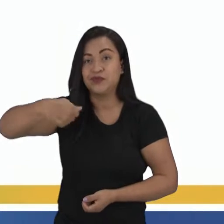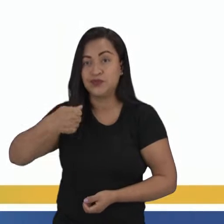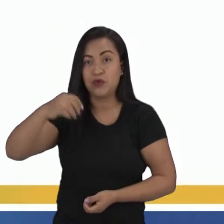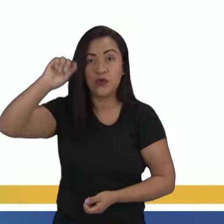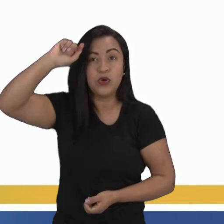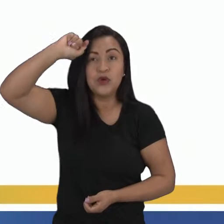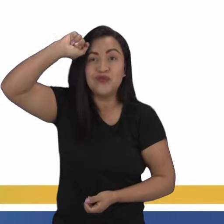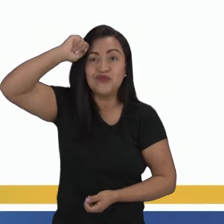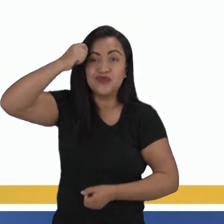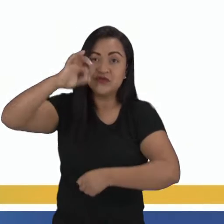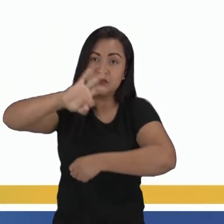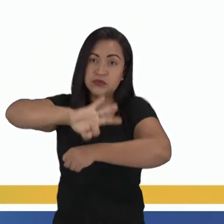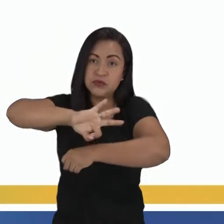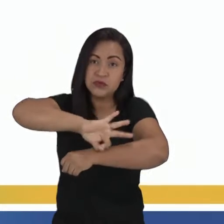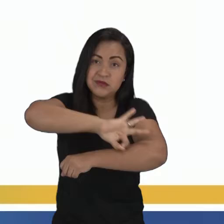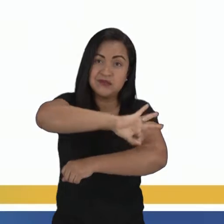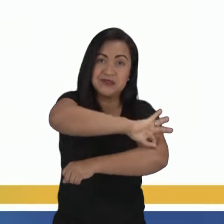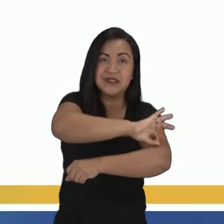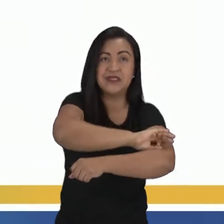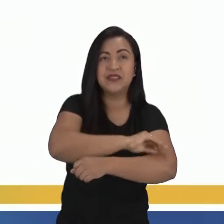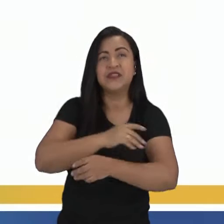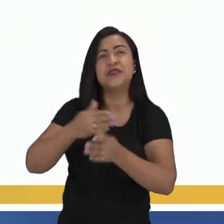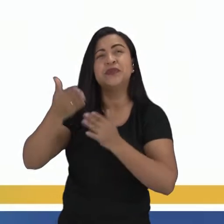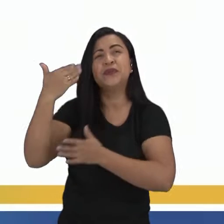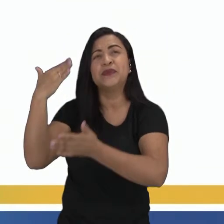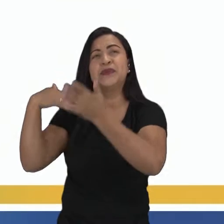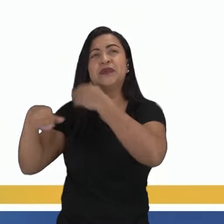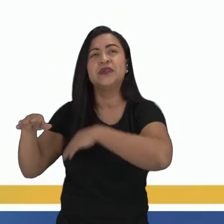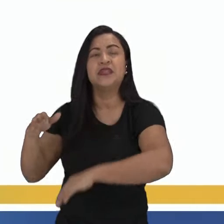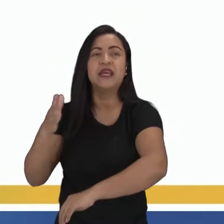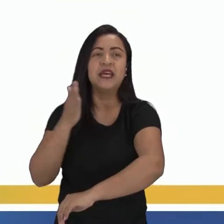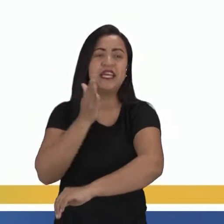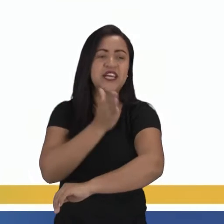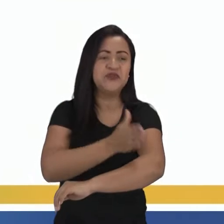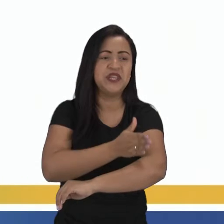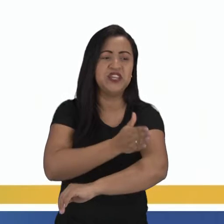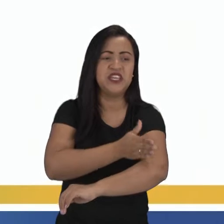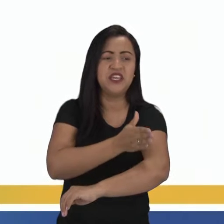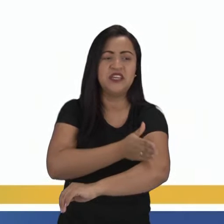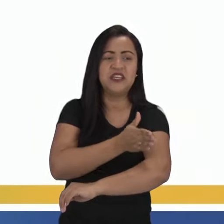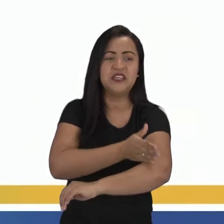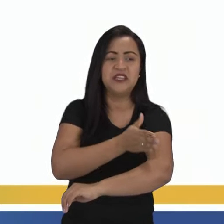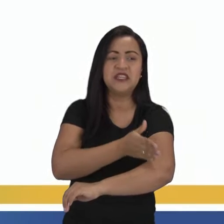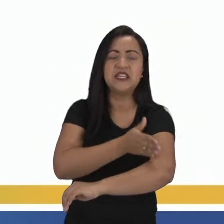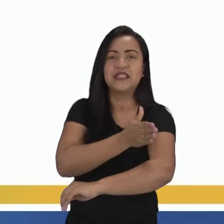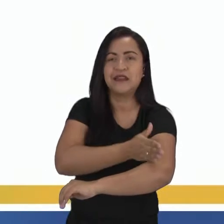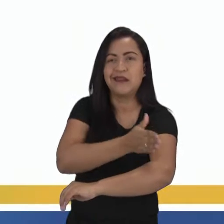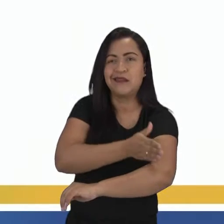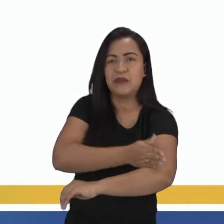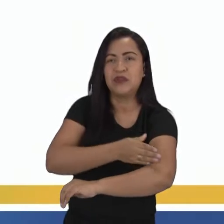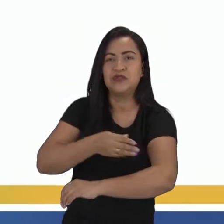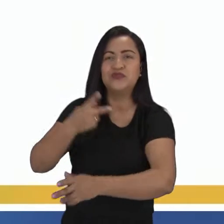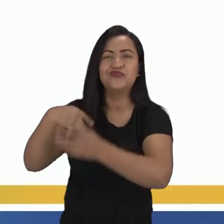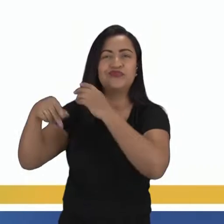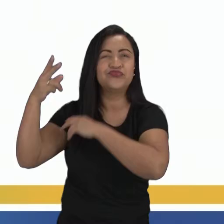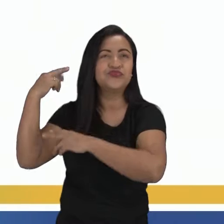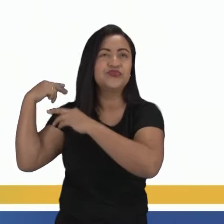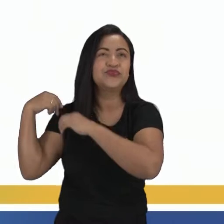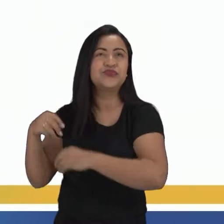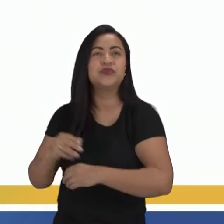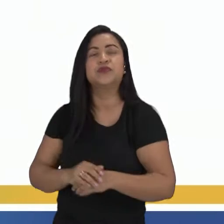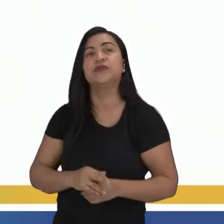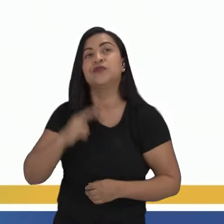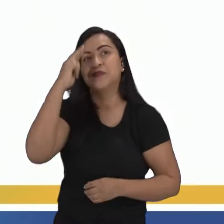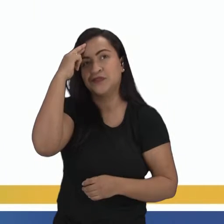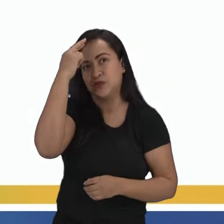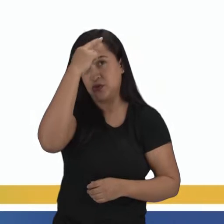Muito reconhecido em nossos livros de história e muito importante para você estar estudando, né? Já que ela tem tantas características